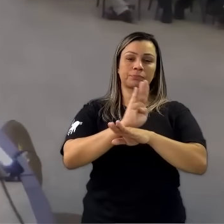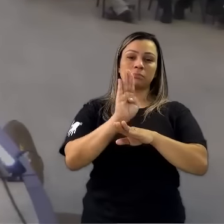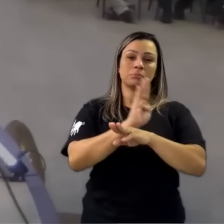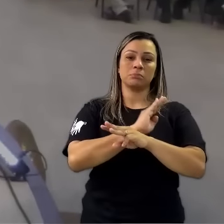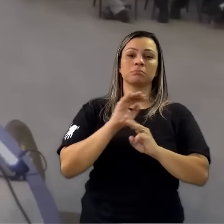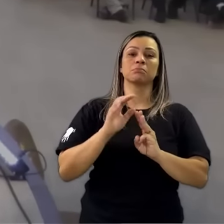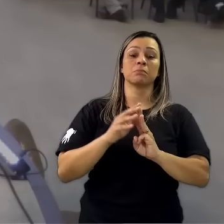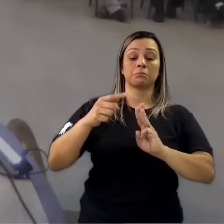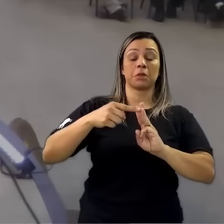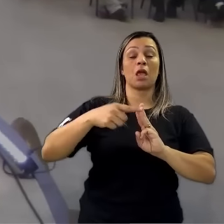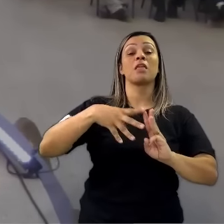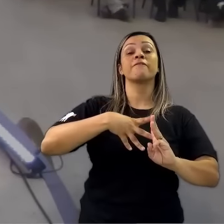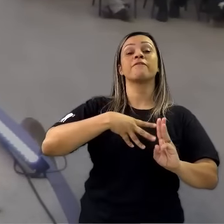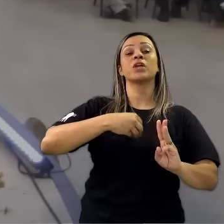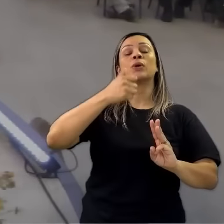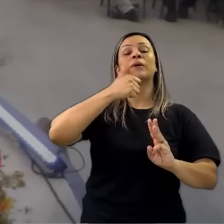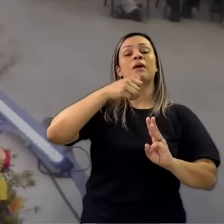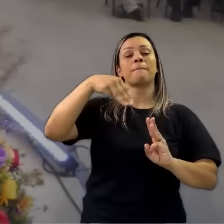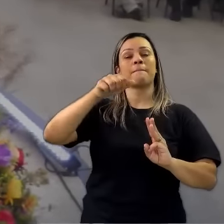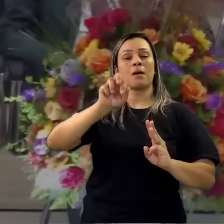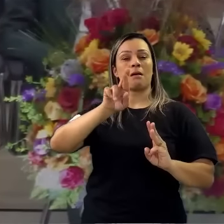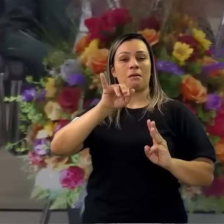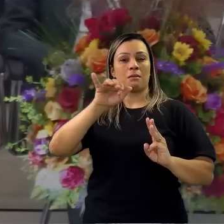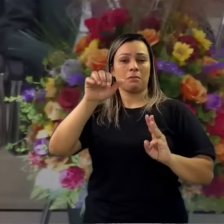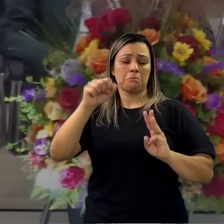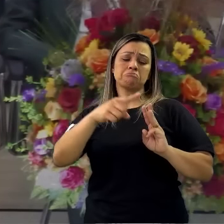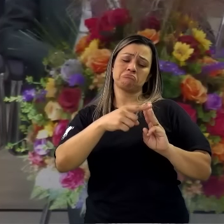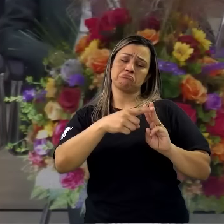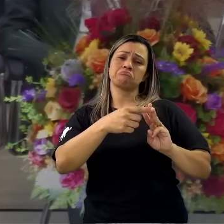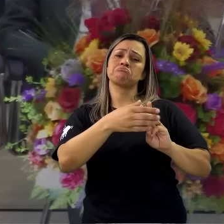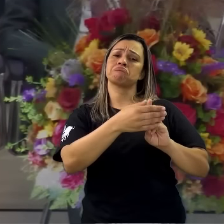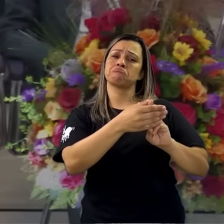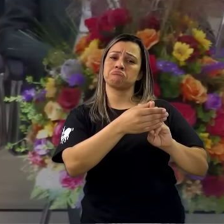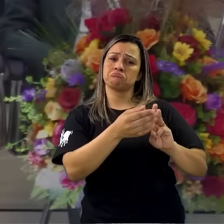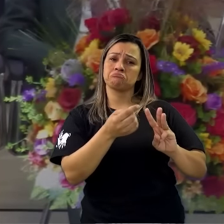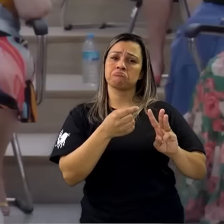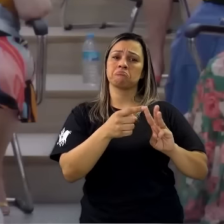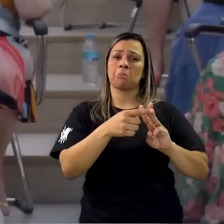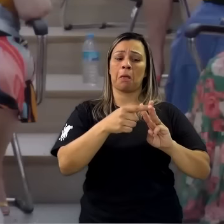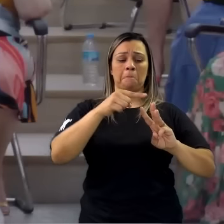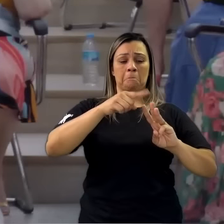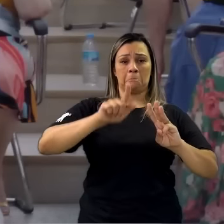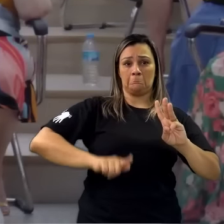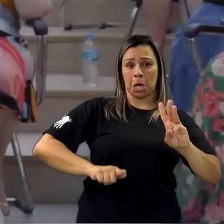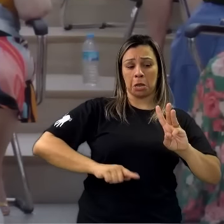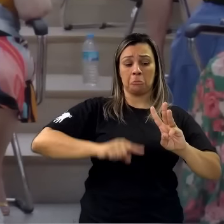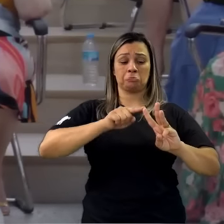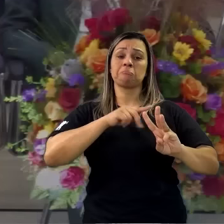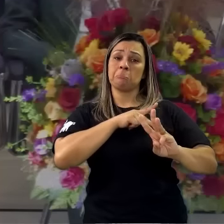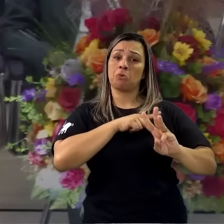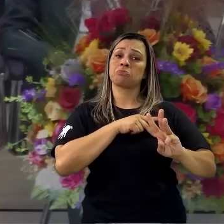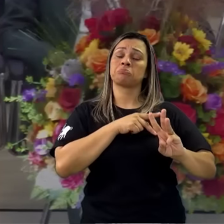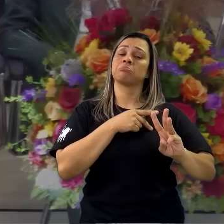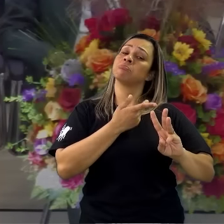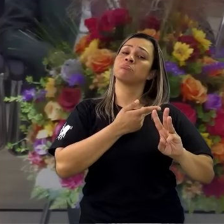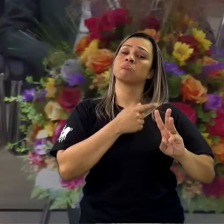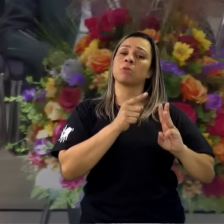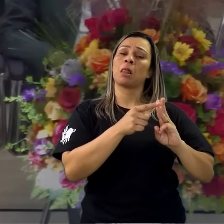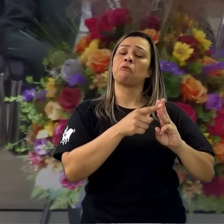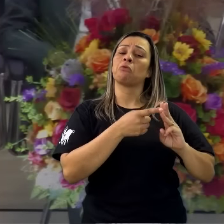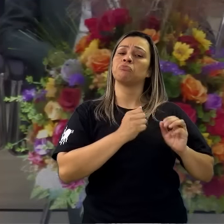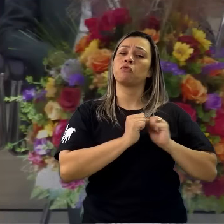filho dela foi ele que escreveu o evangelho de Marcos João Marcos foi junto dois homens de Deus meu primo Paulo eu tô nessa aí no meio do caminho